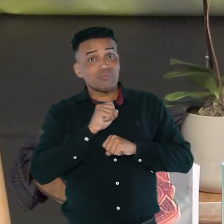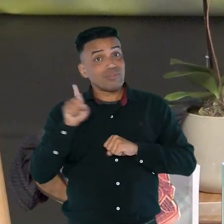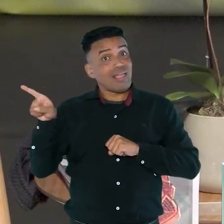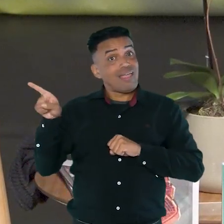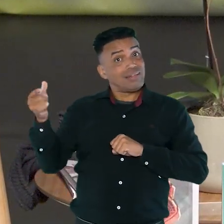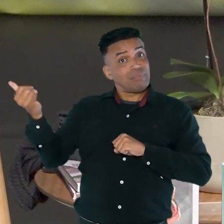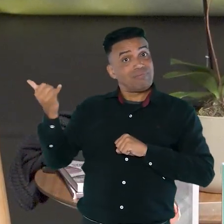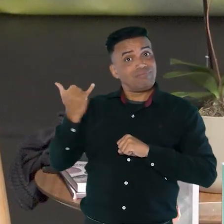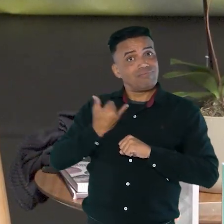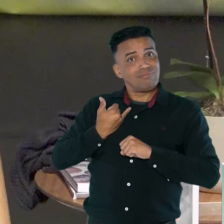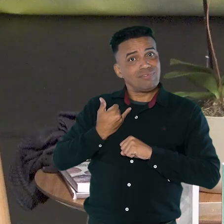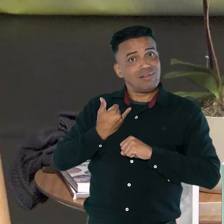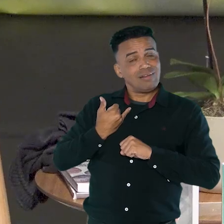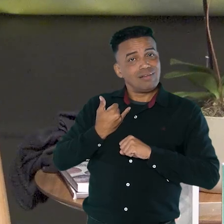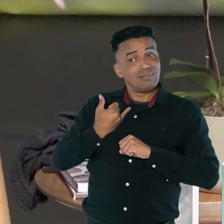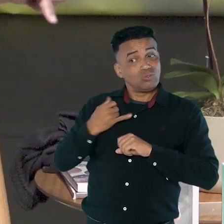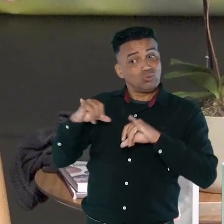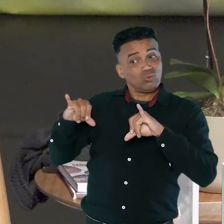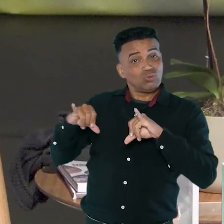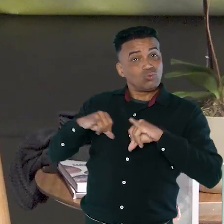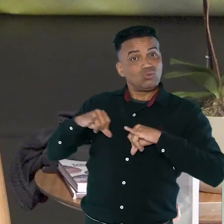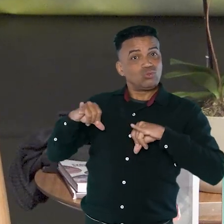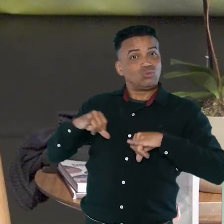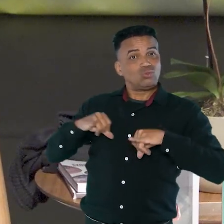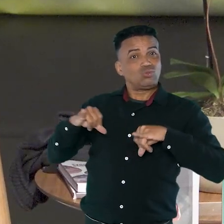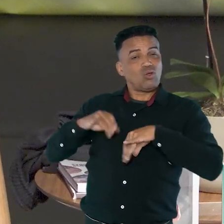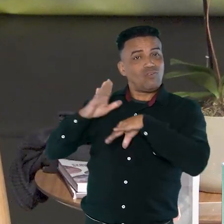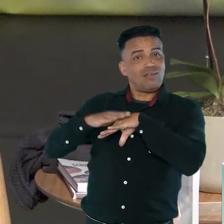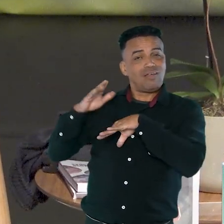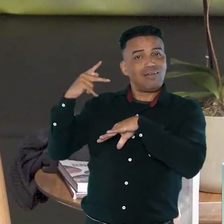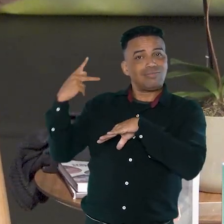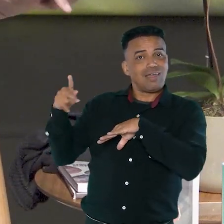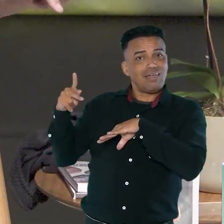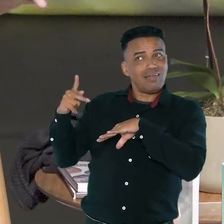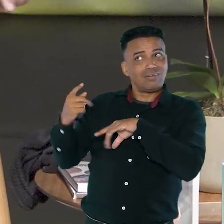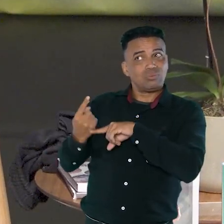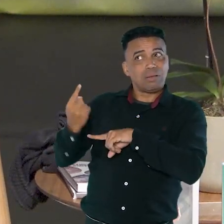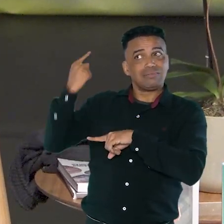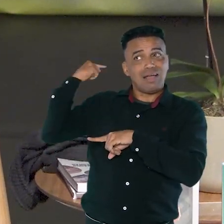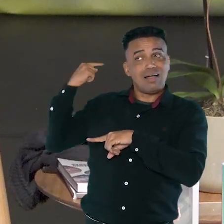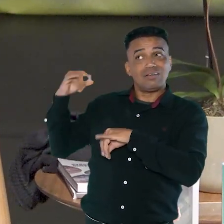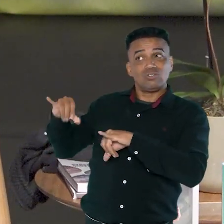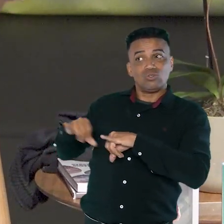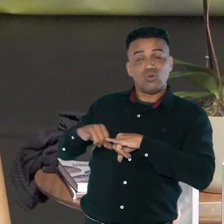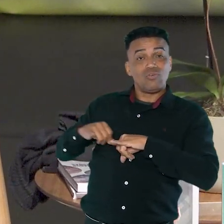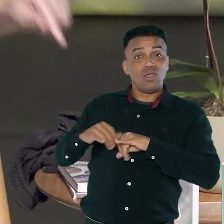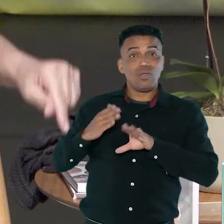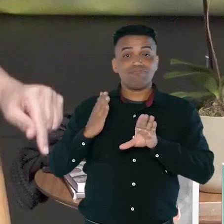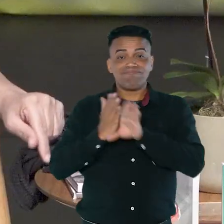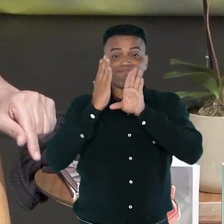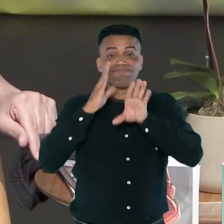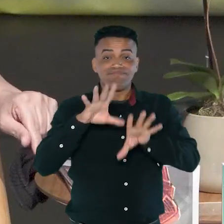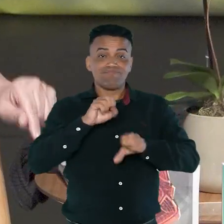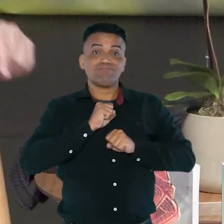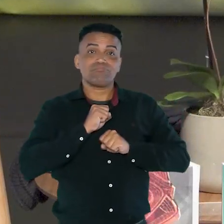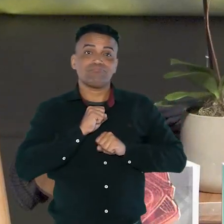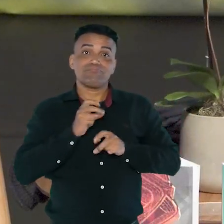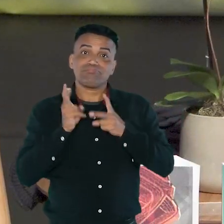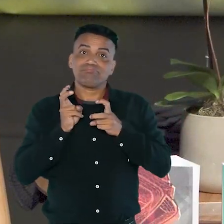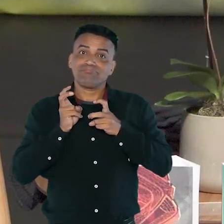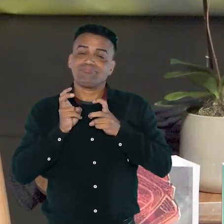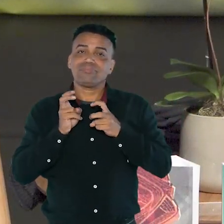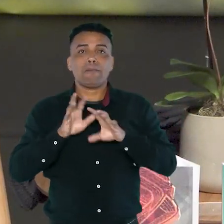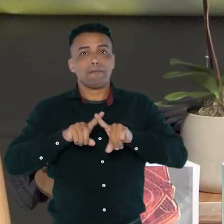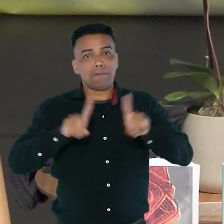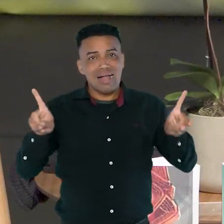Ele está dizendo para mim o quanto ele sofre, o quanto ele sofreu e o quanto ele se identifica ali.